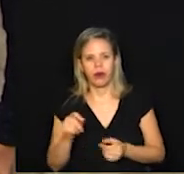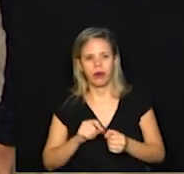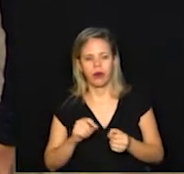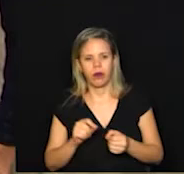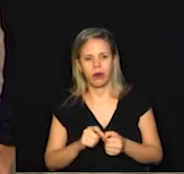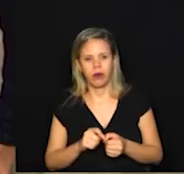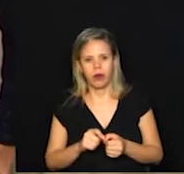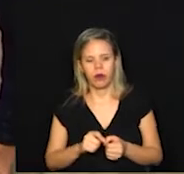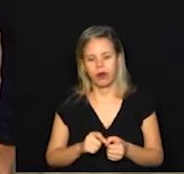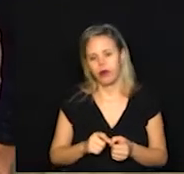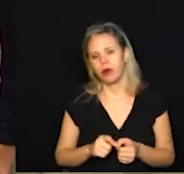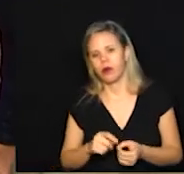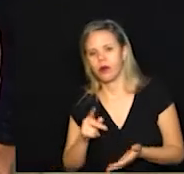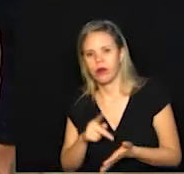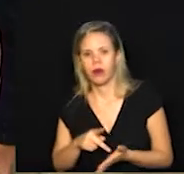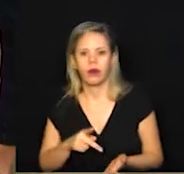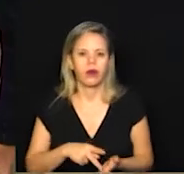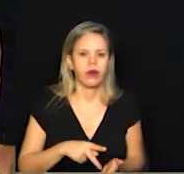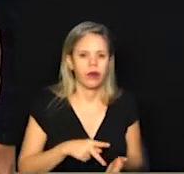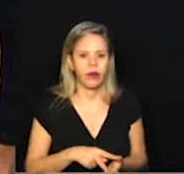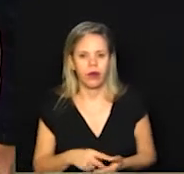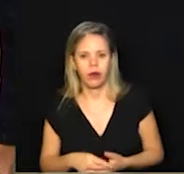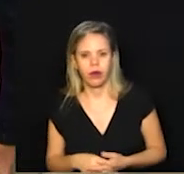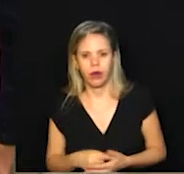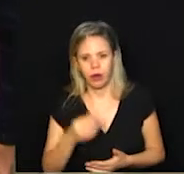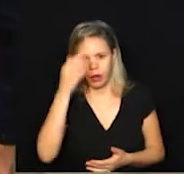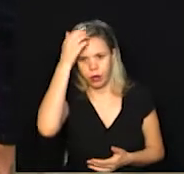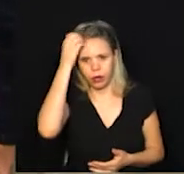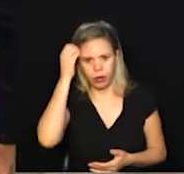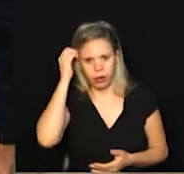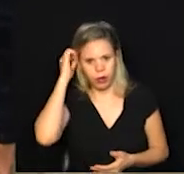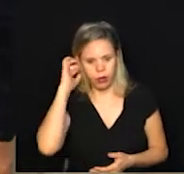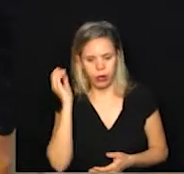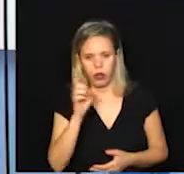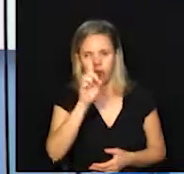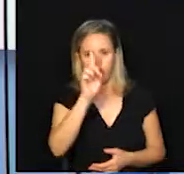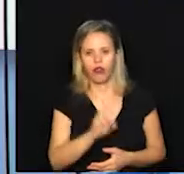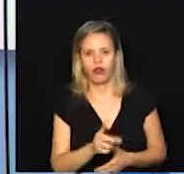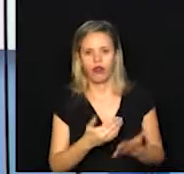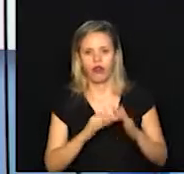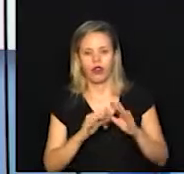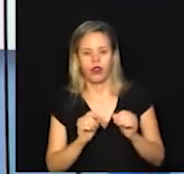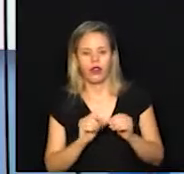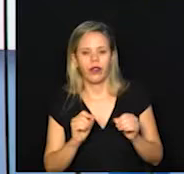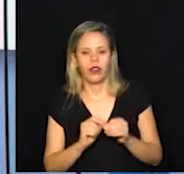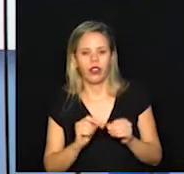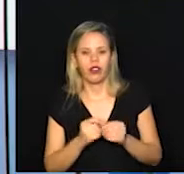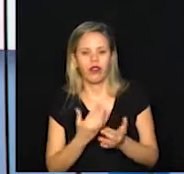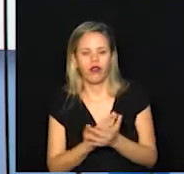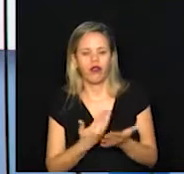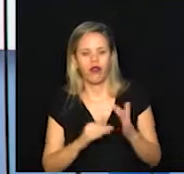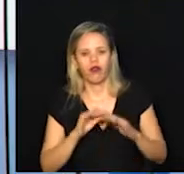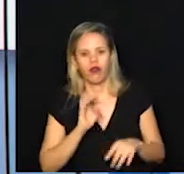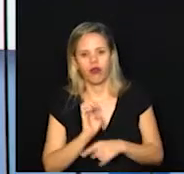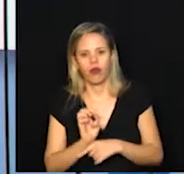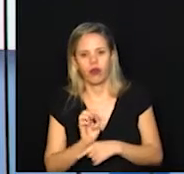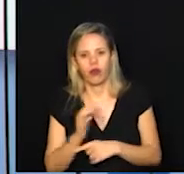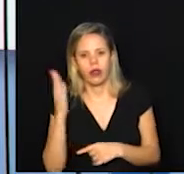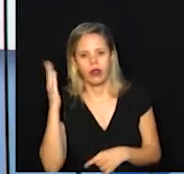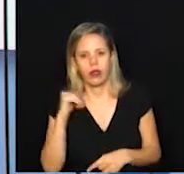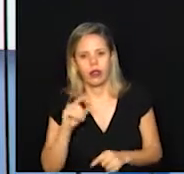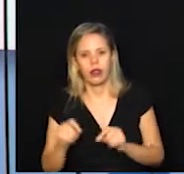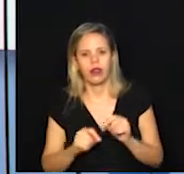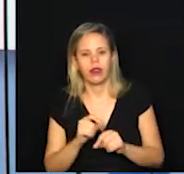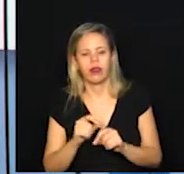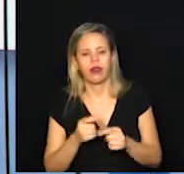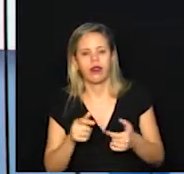fez? Na verdade, Gabriel, foi o diretor de uma escola. Por quê? Quem estuda em escola estadual sabe que é